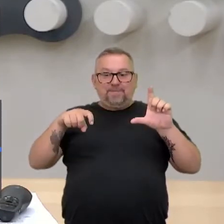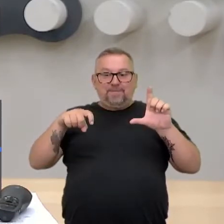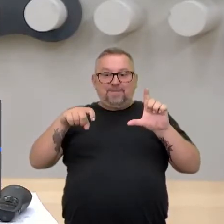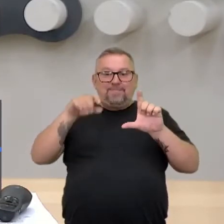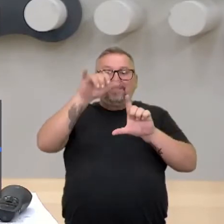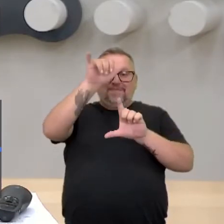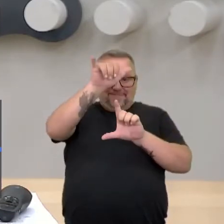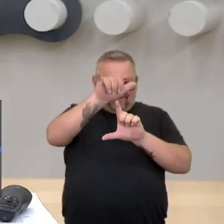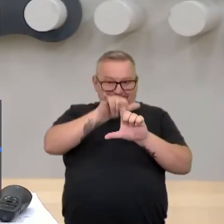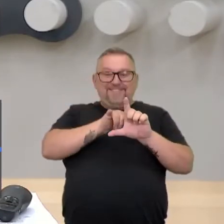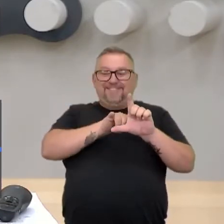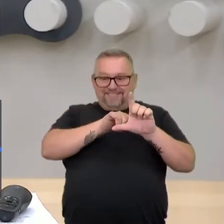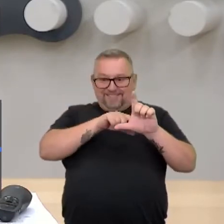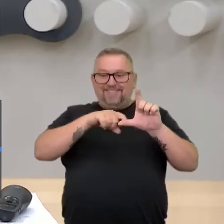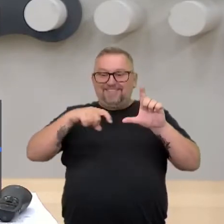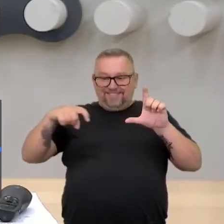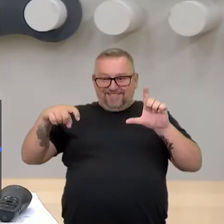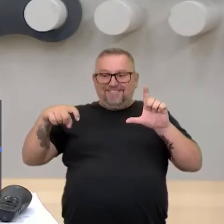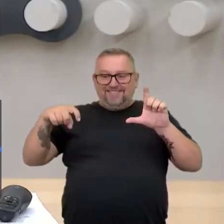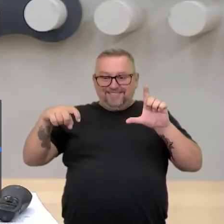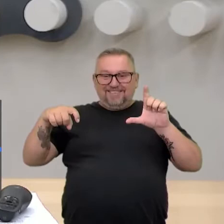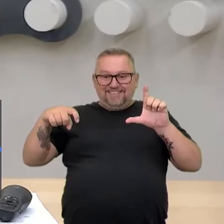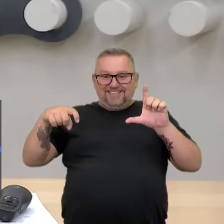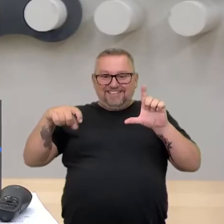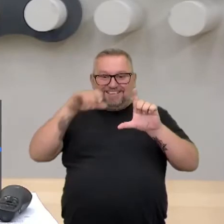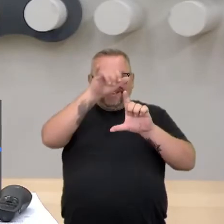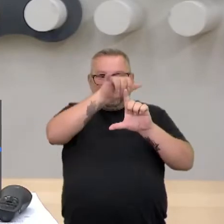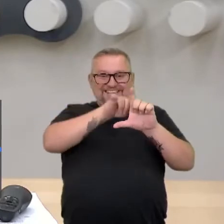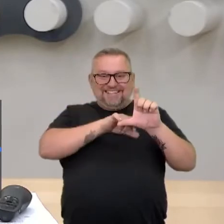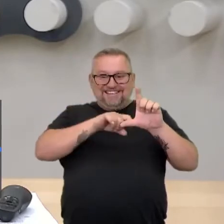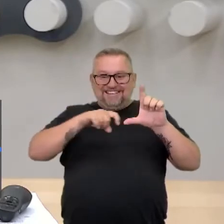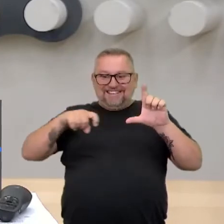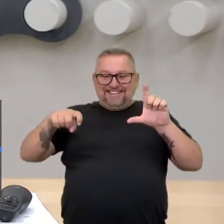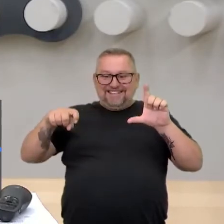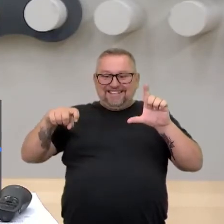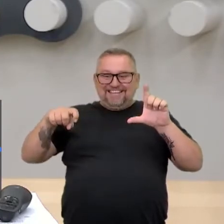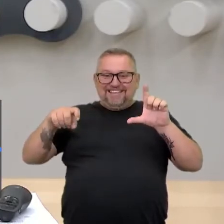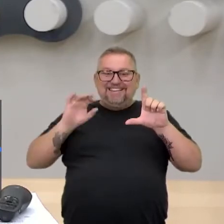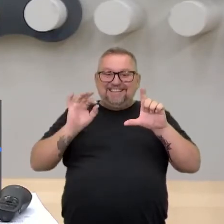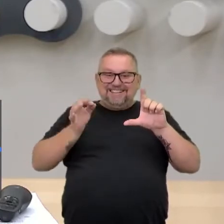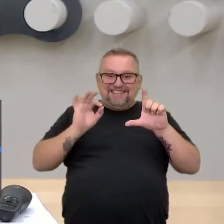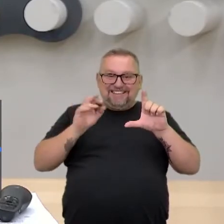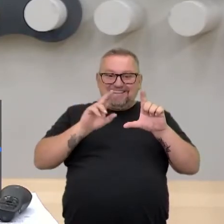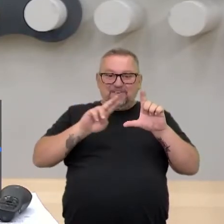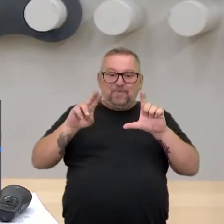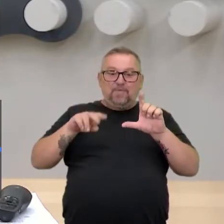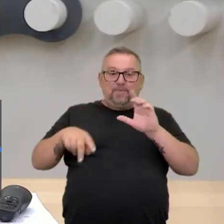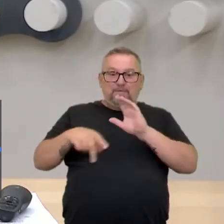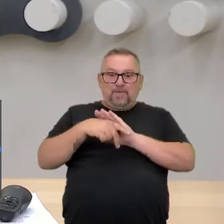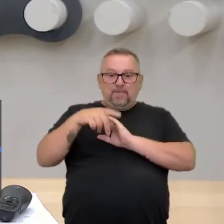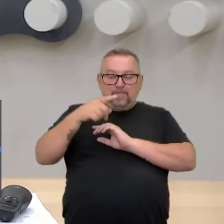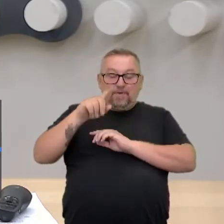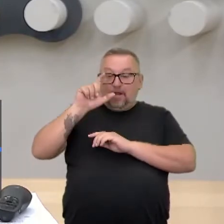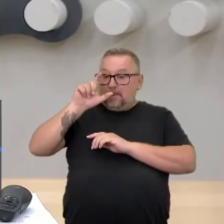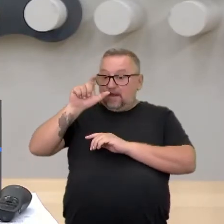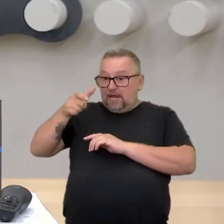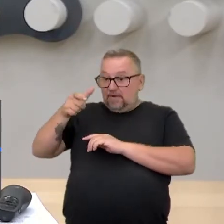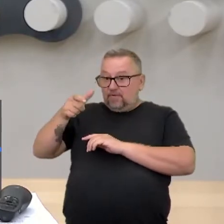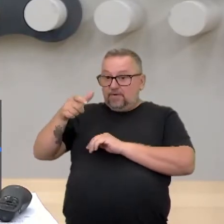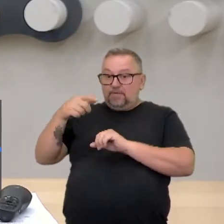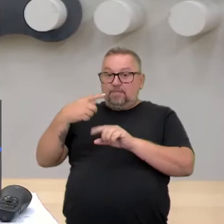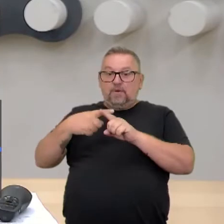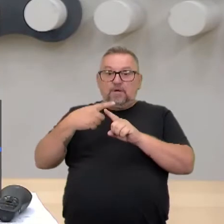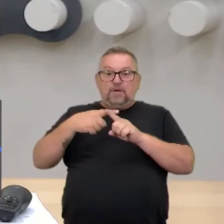eixo X e eixo Y né enfim leva justamente o nome do Renê de eckhart